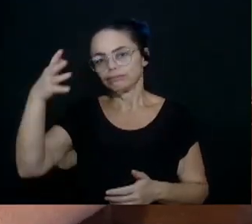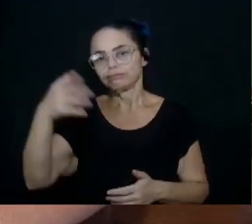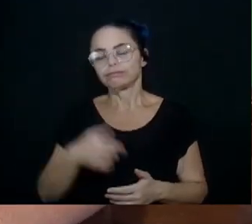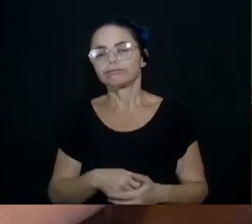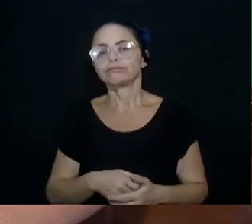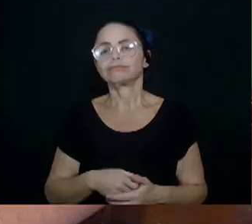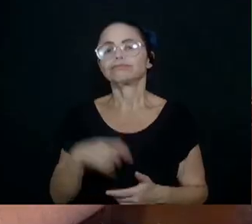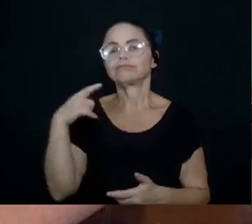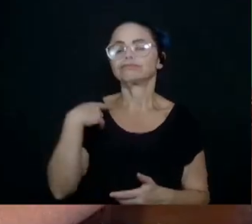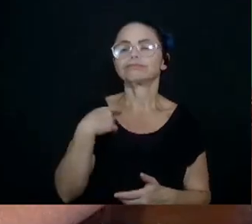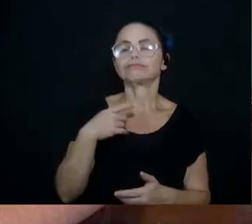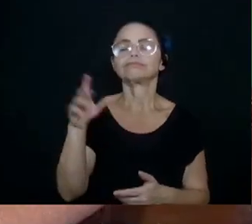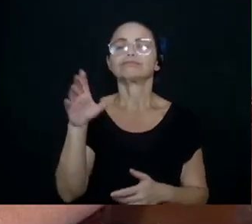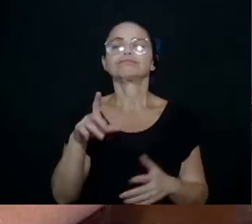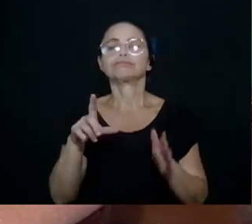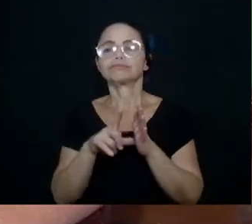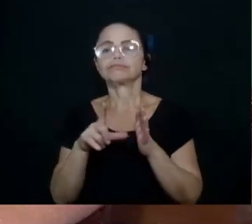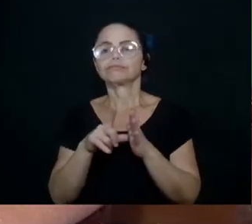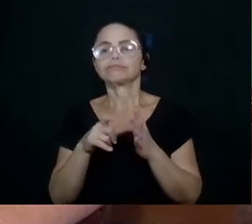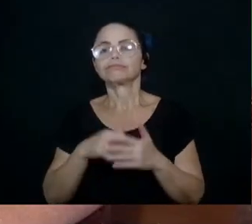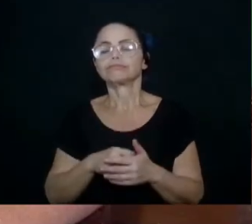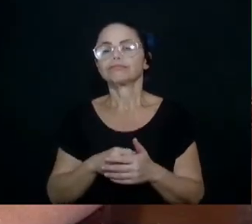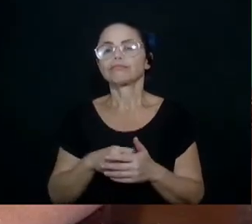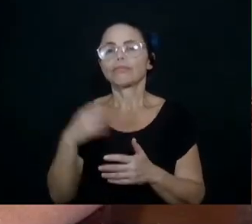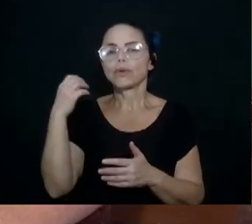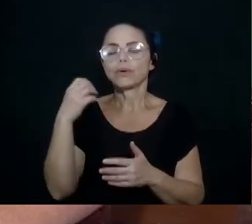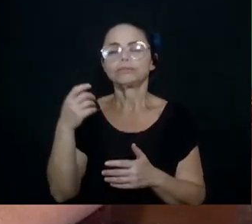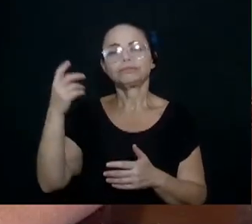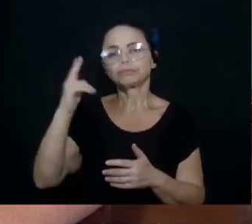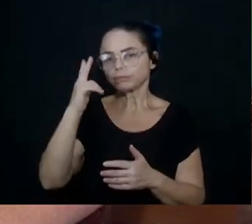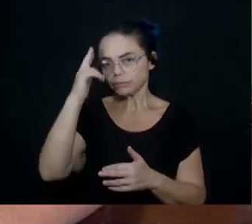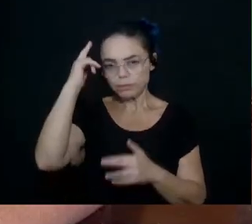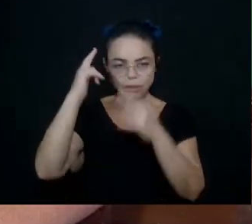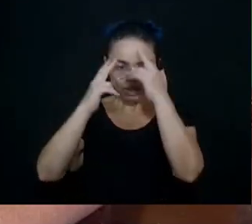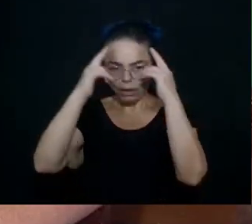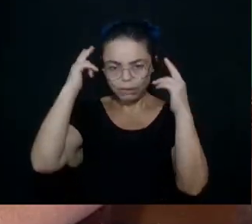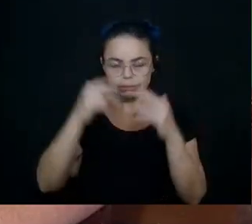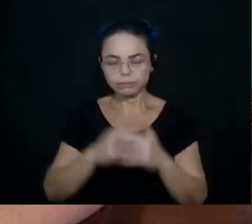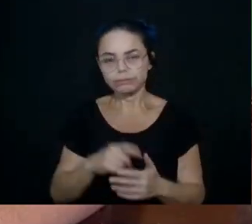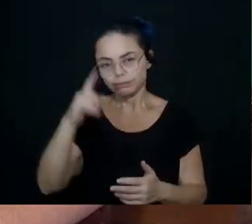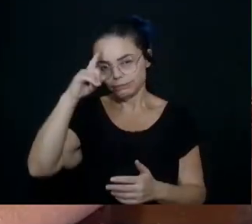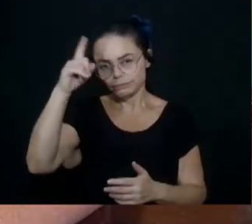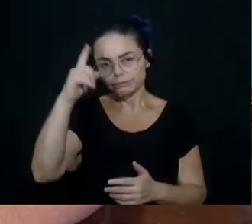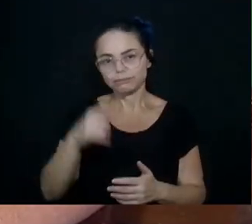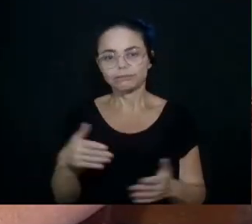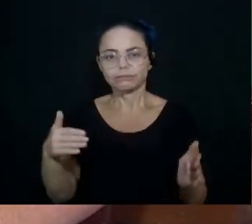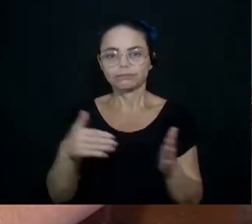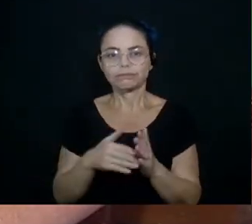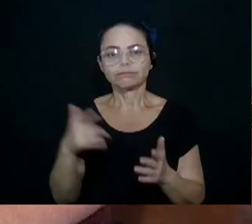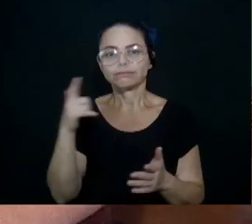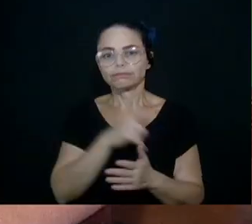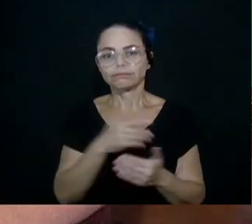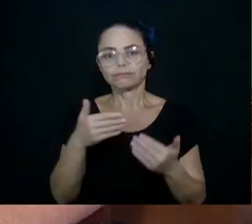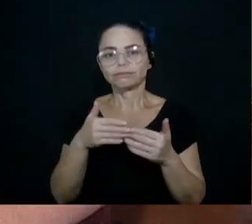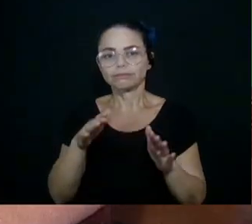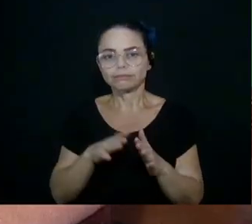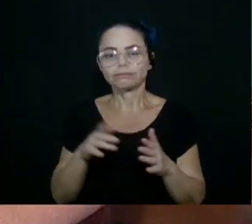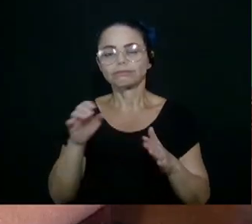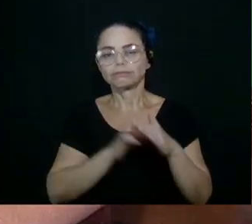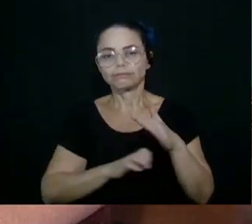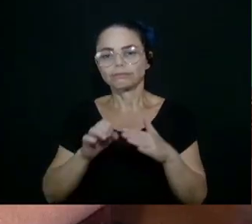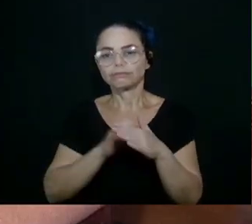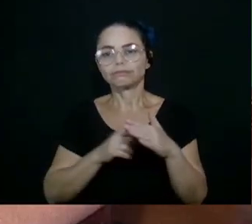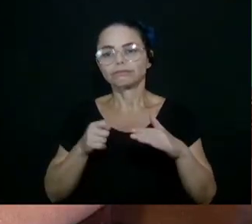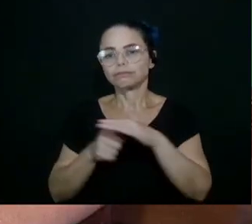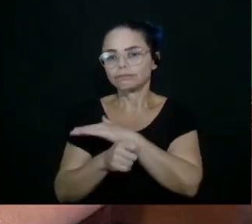Barbearia. Nesse período da ideia até a efetivação, abrir, investir e tudo mais,